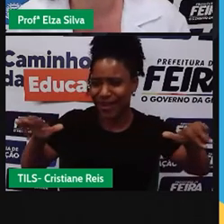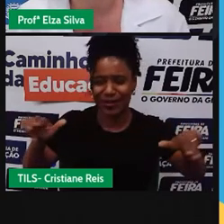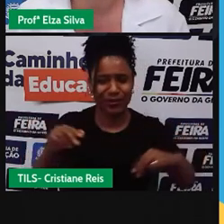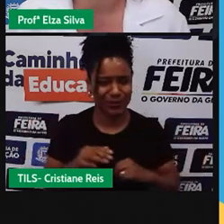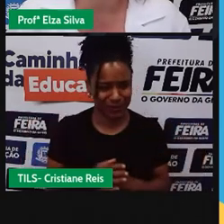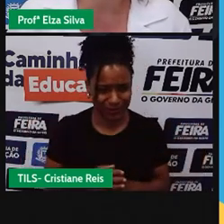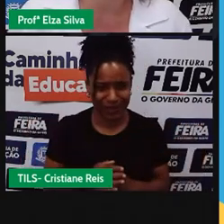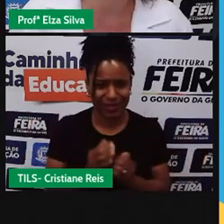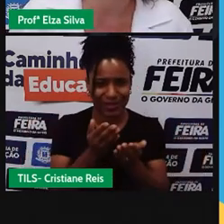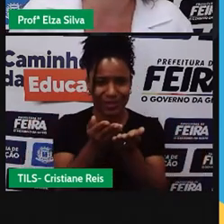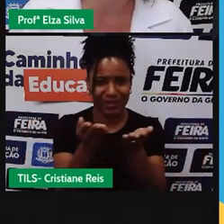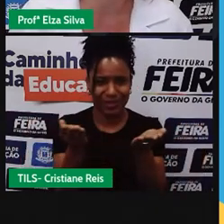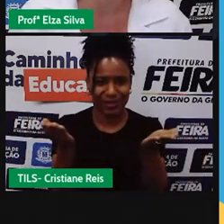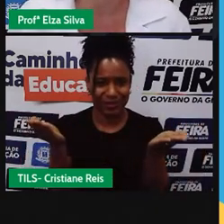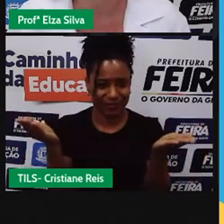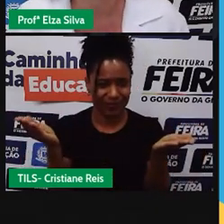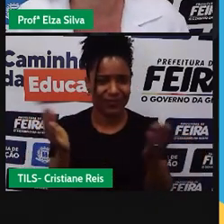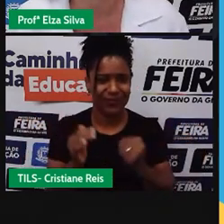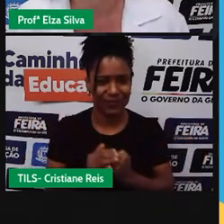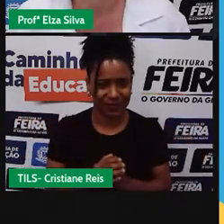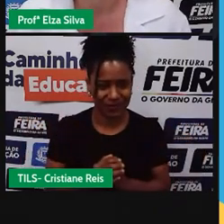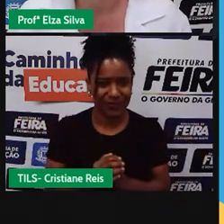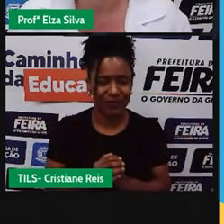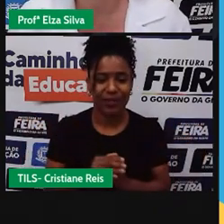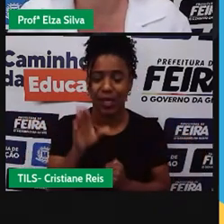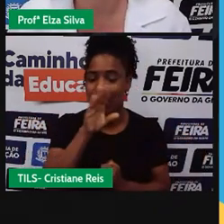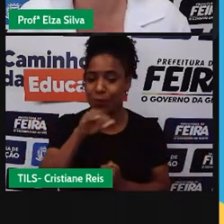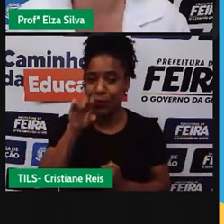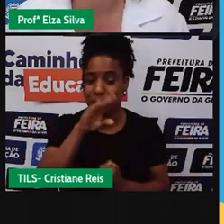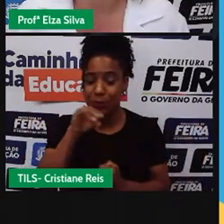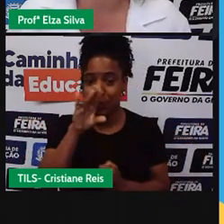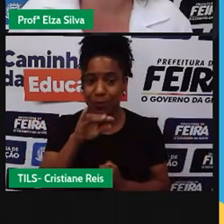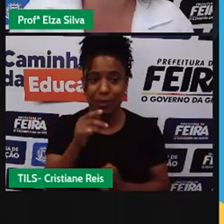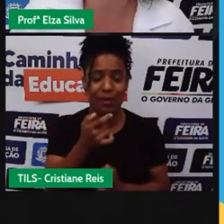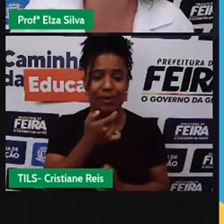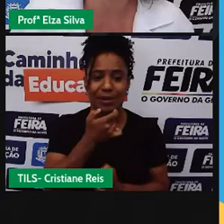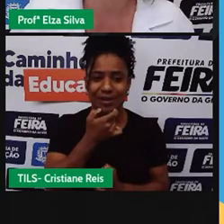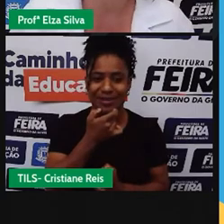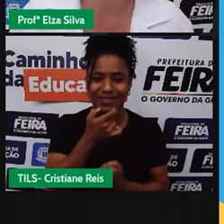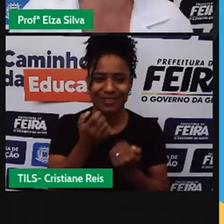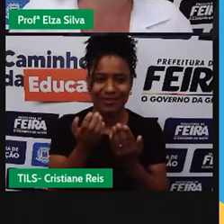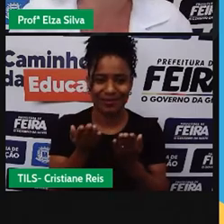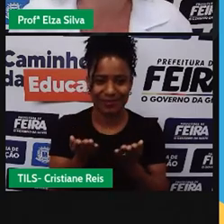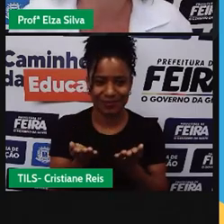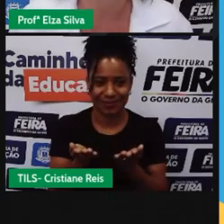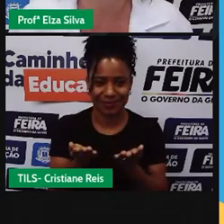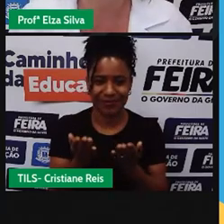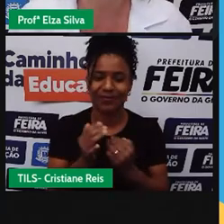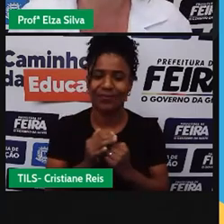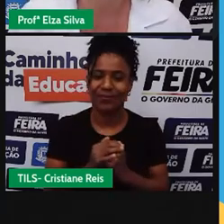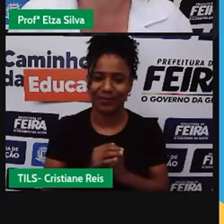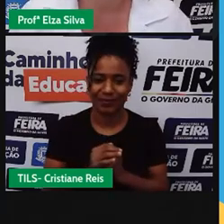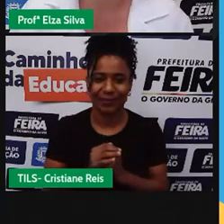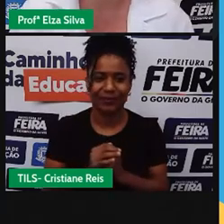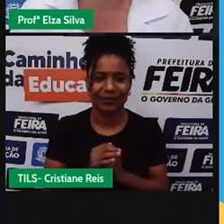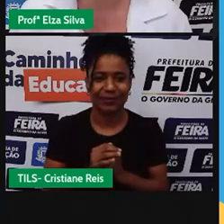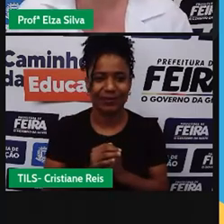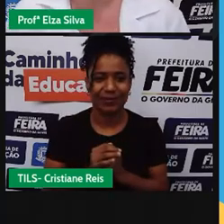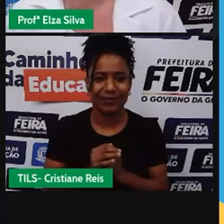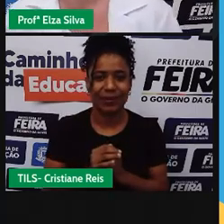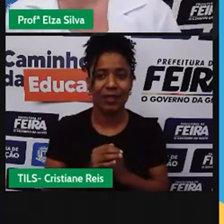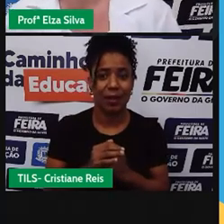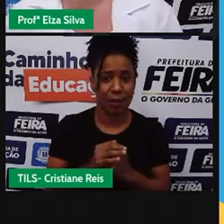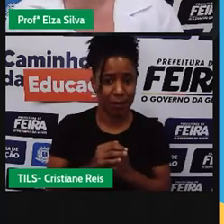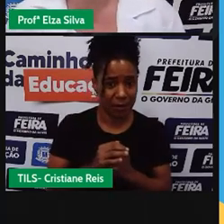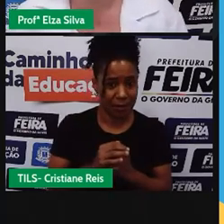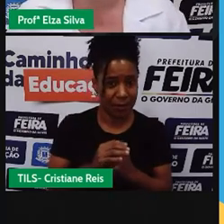to, could, ought to, should, must, dentre outros. Mas o foco de